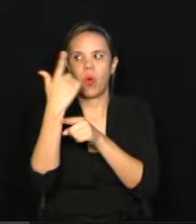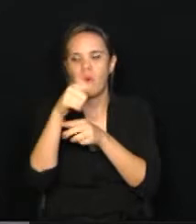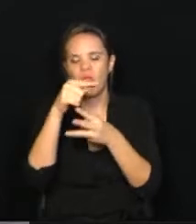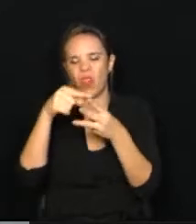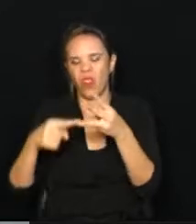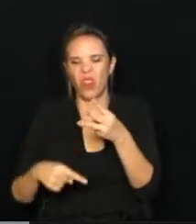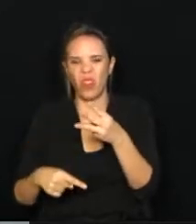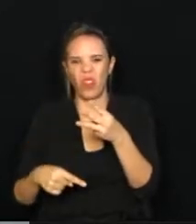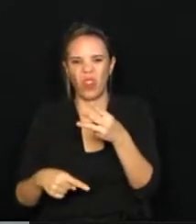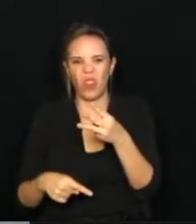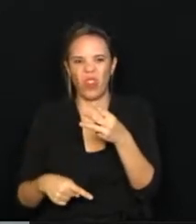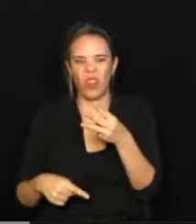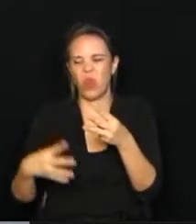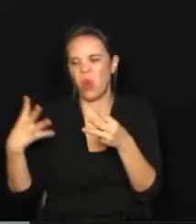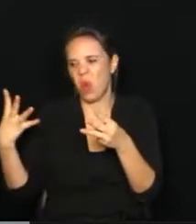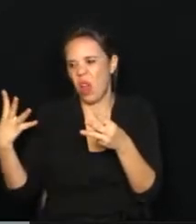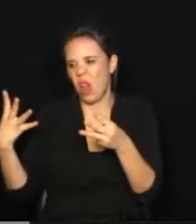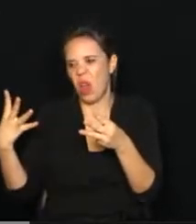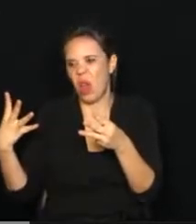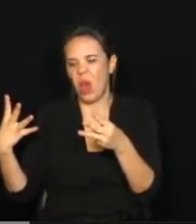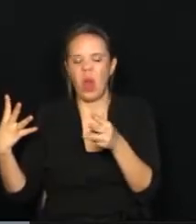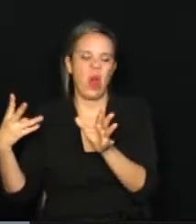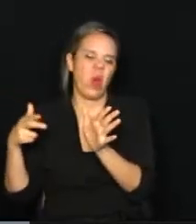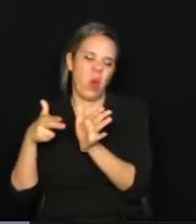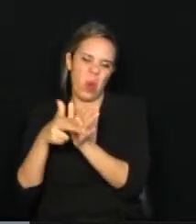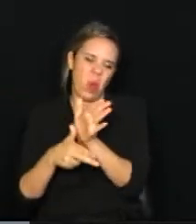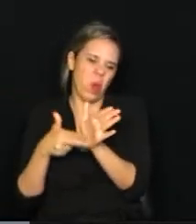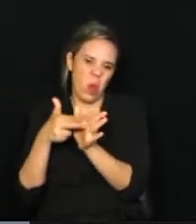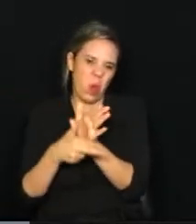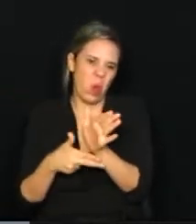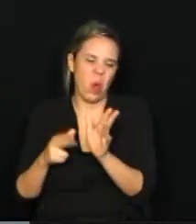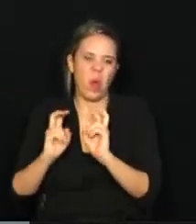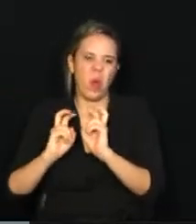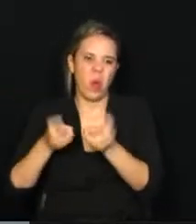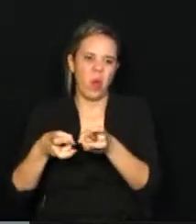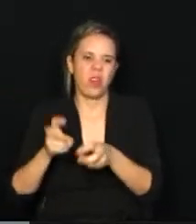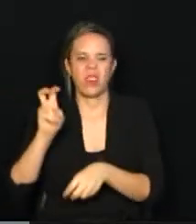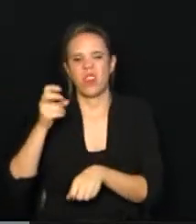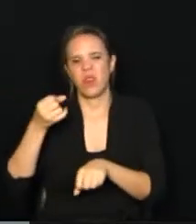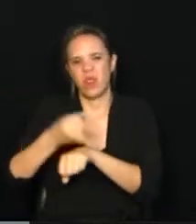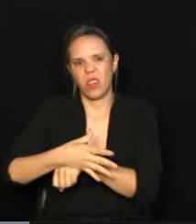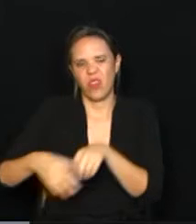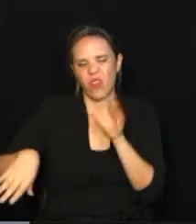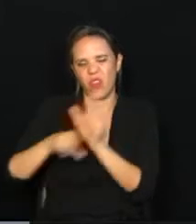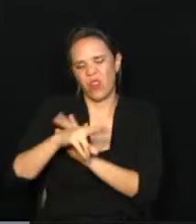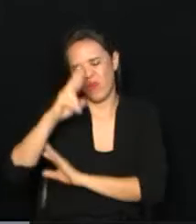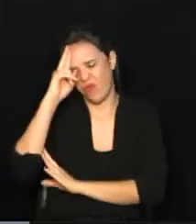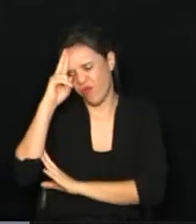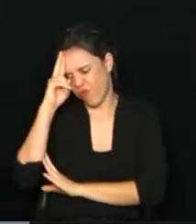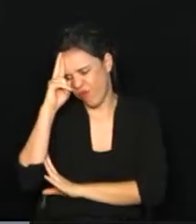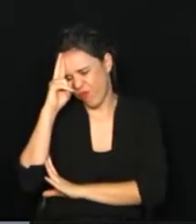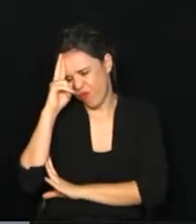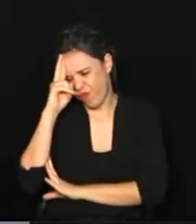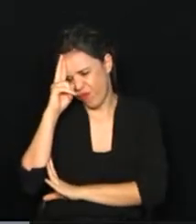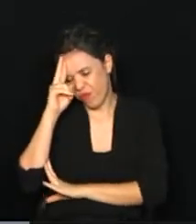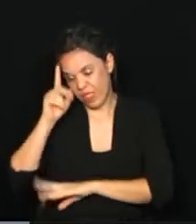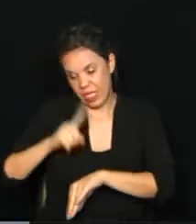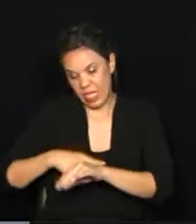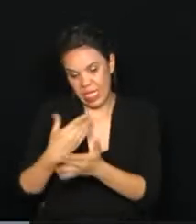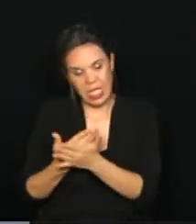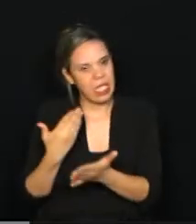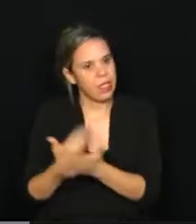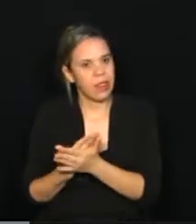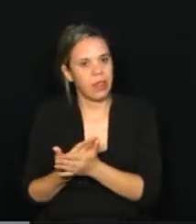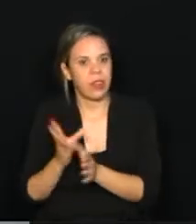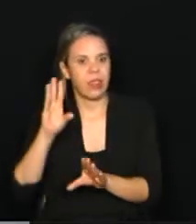pegava 3, 4 metrôs, acordava 5 horas da manhã, chegava em casa mais de meia-noite. O tempo que eu tinha para estudar era no